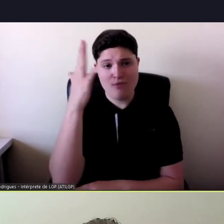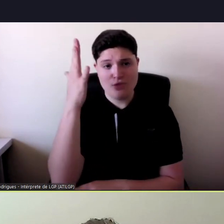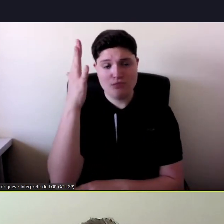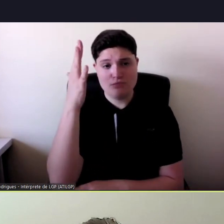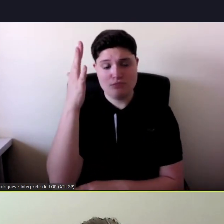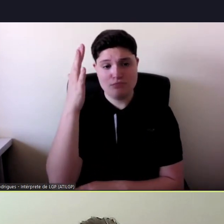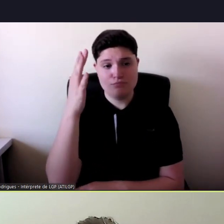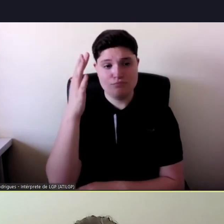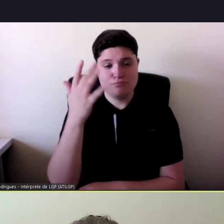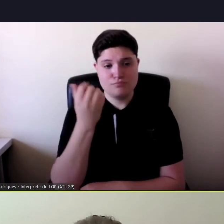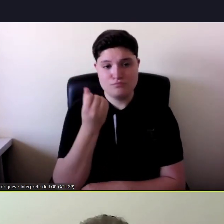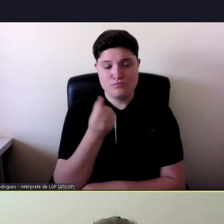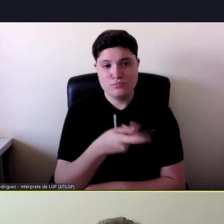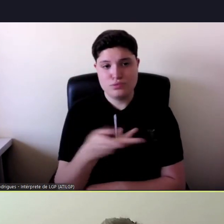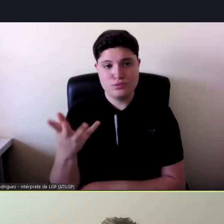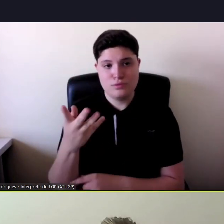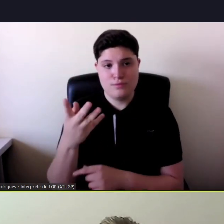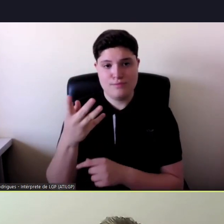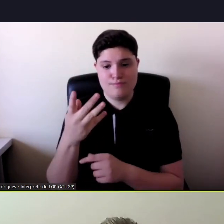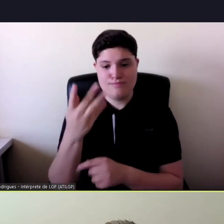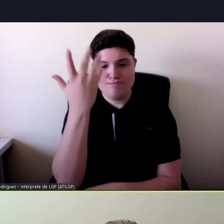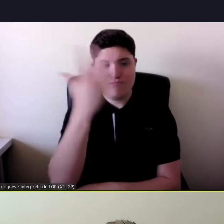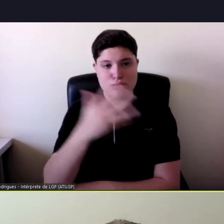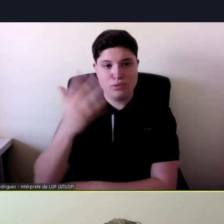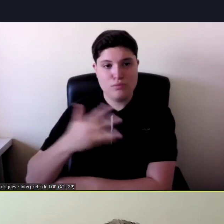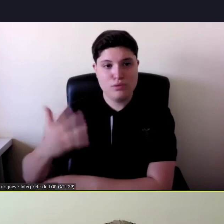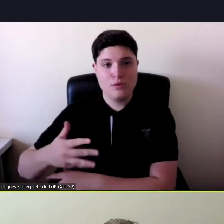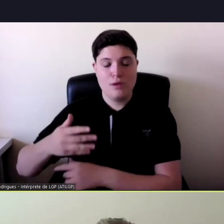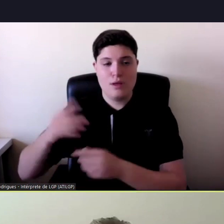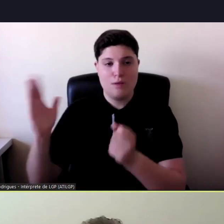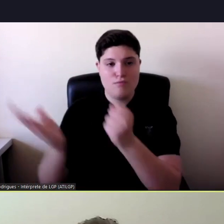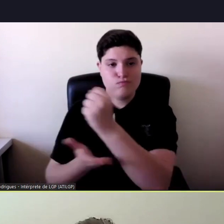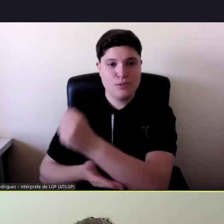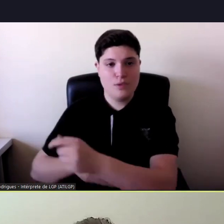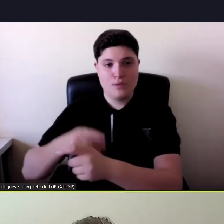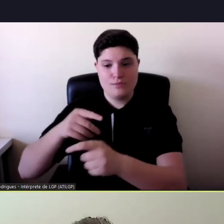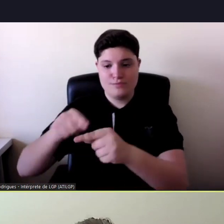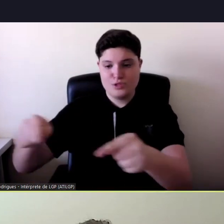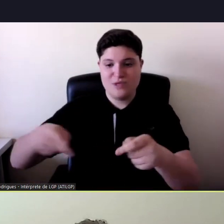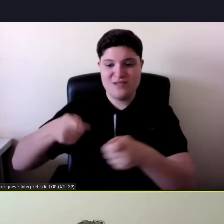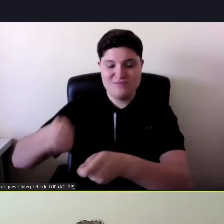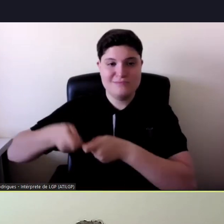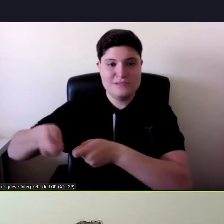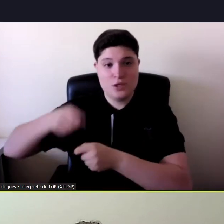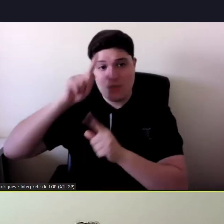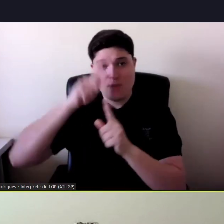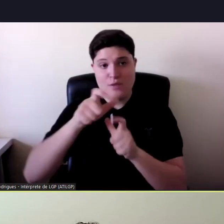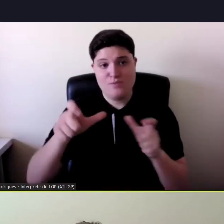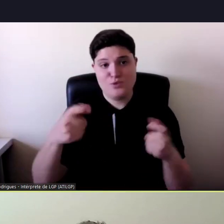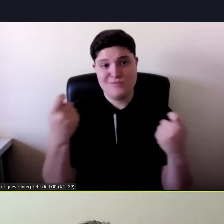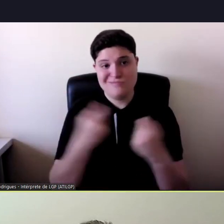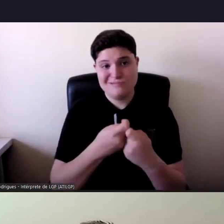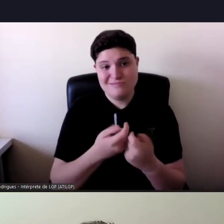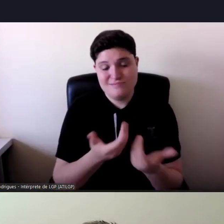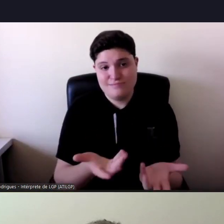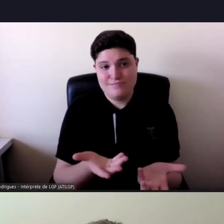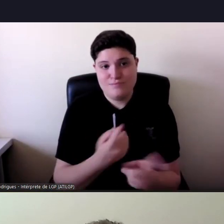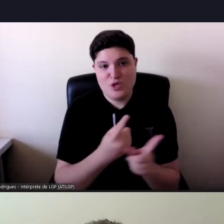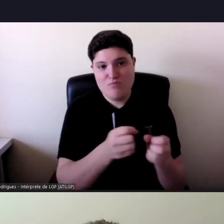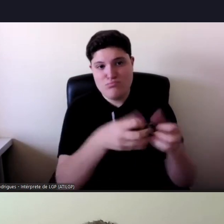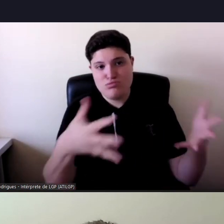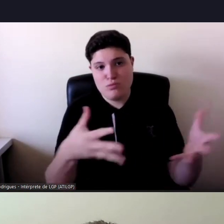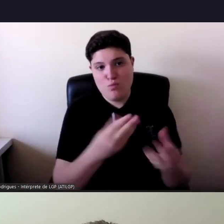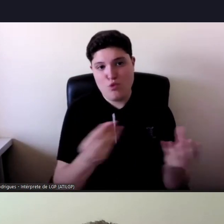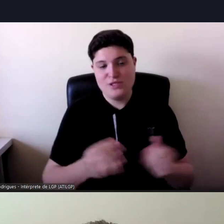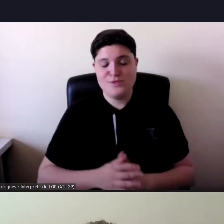desafios da sustentabilidade, pensando desde logo no caso da administração pública, e também pedir-lhe que partilhasse um